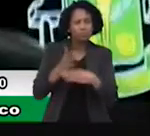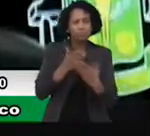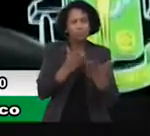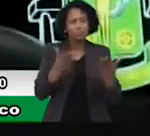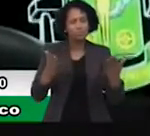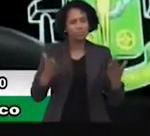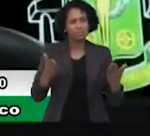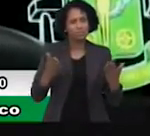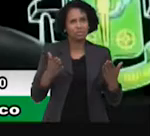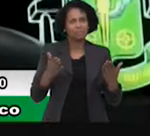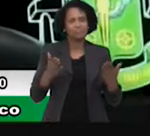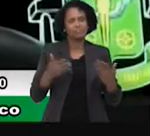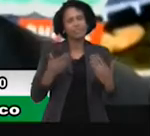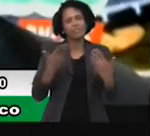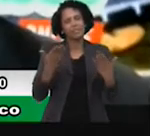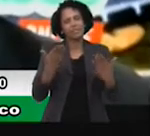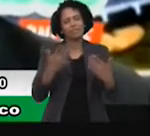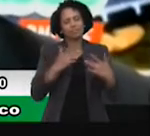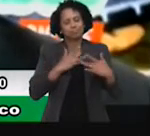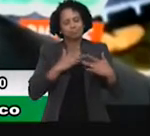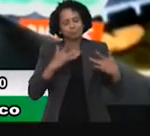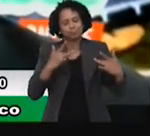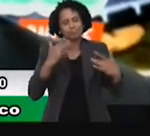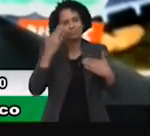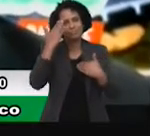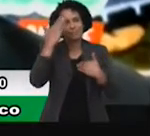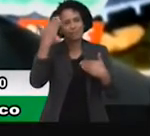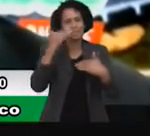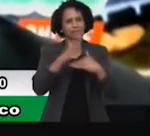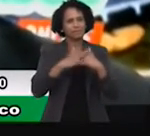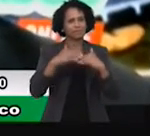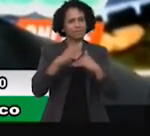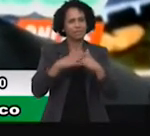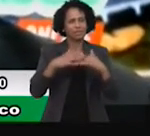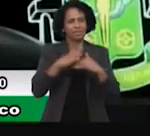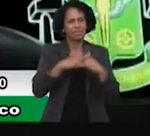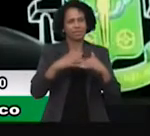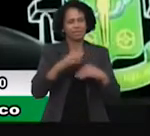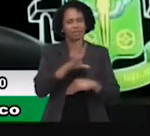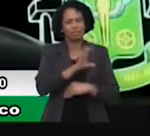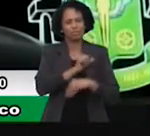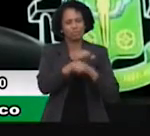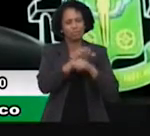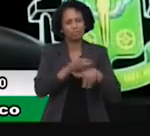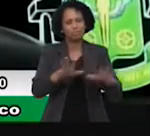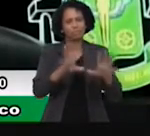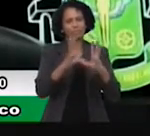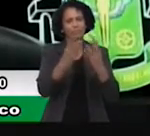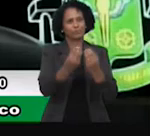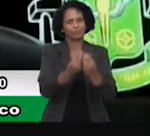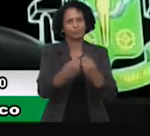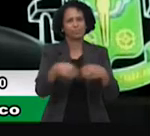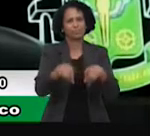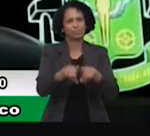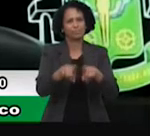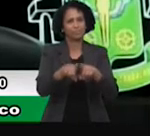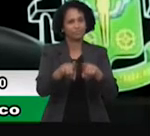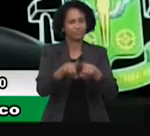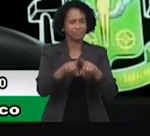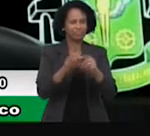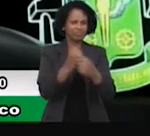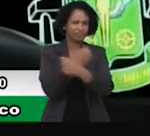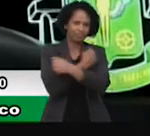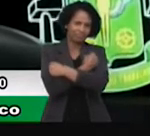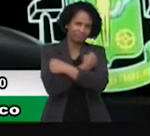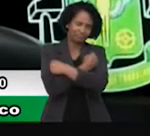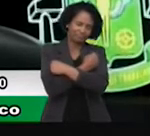Então, fica aqui o meu reconhecimento, meu carinho, meu amor aí, pela sua pessoa e pela sua família também. Um forte abraço para todos e mais vereadores